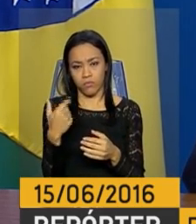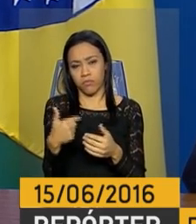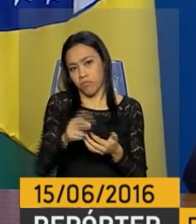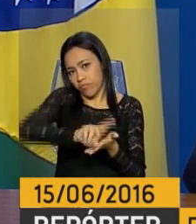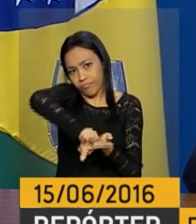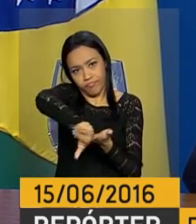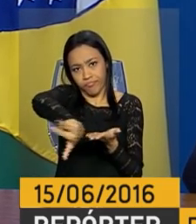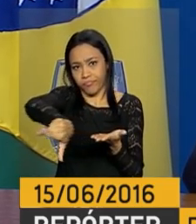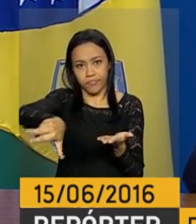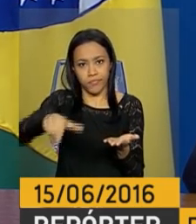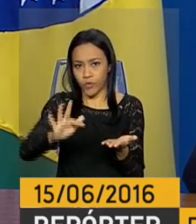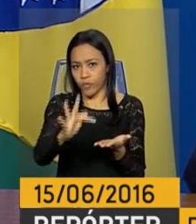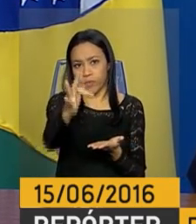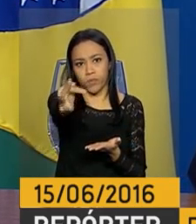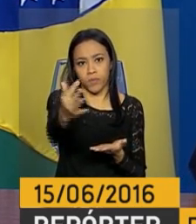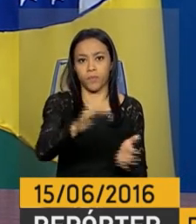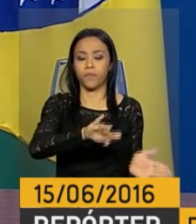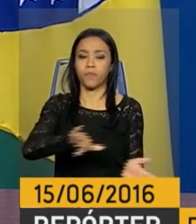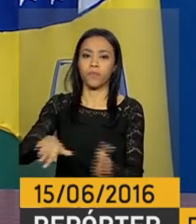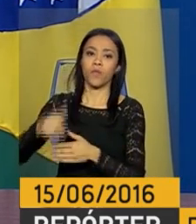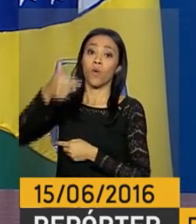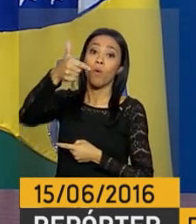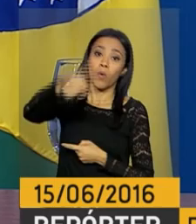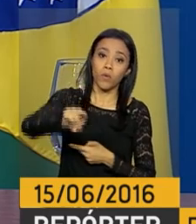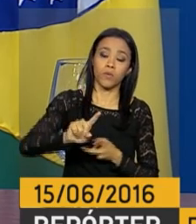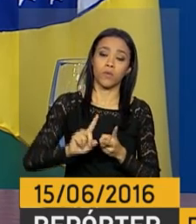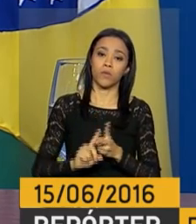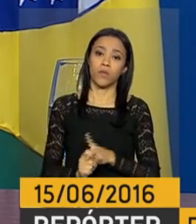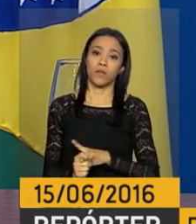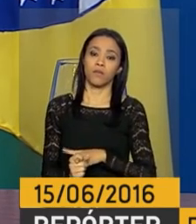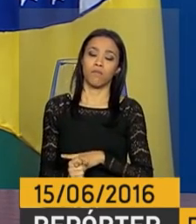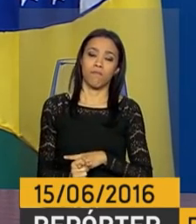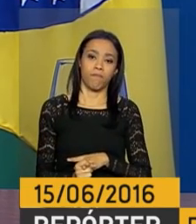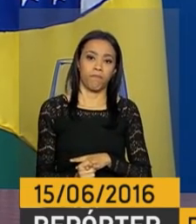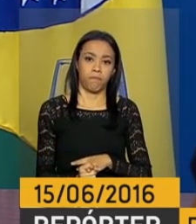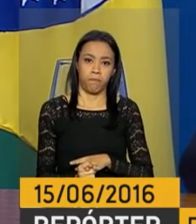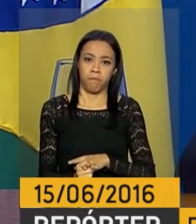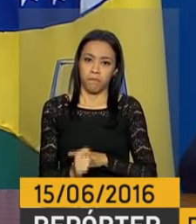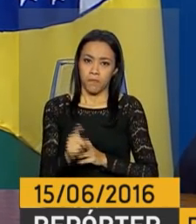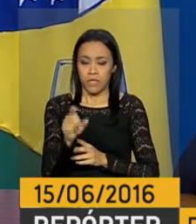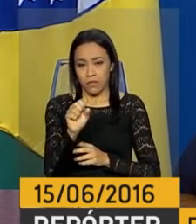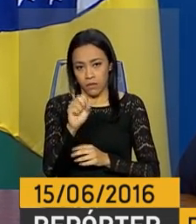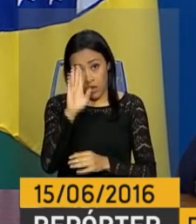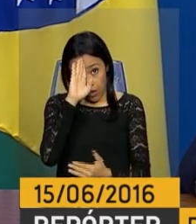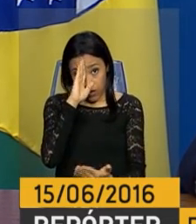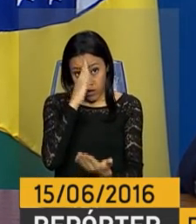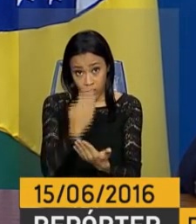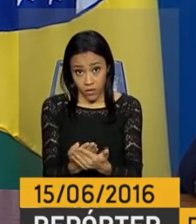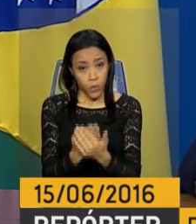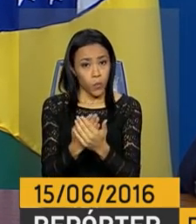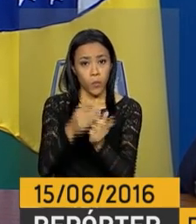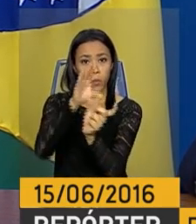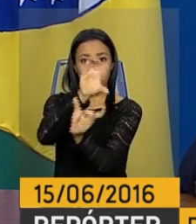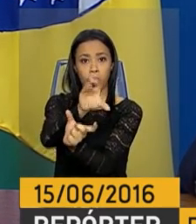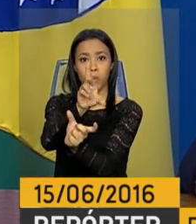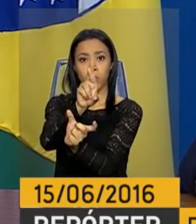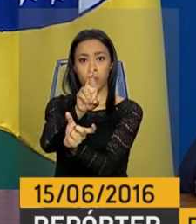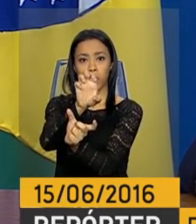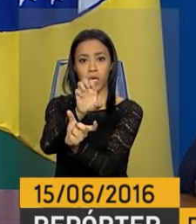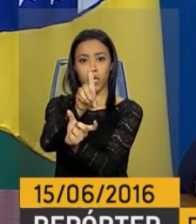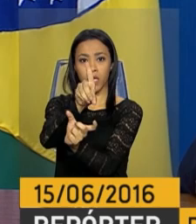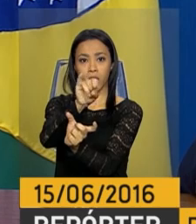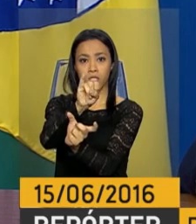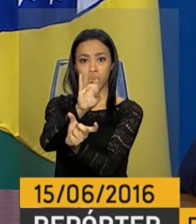etc. Eh, no futuro. Em relação à questão eh da credibilidade, onde é que está